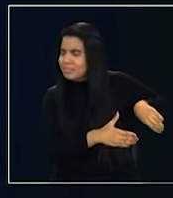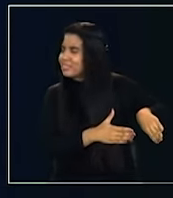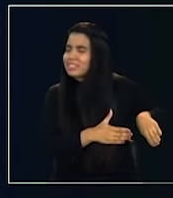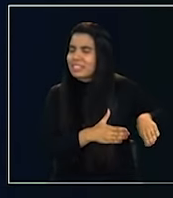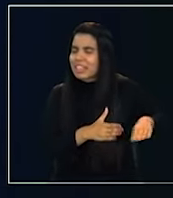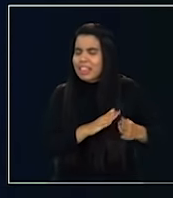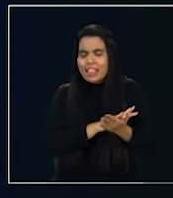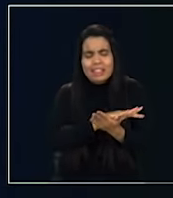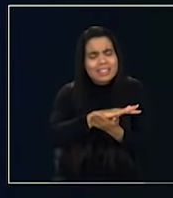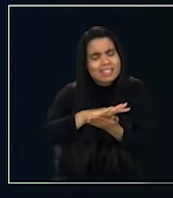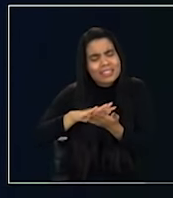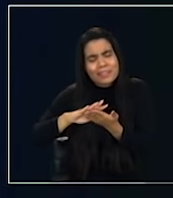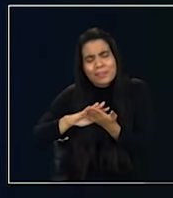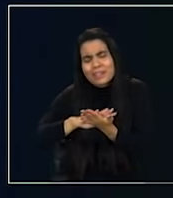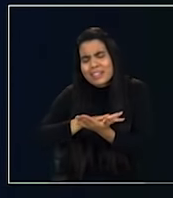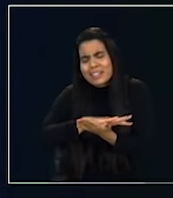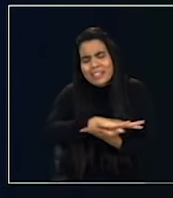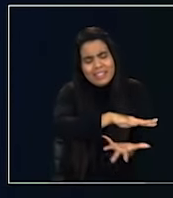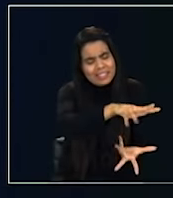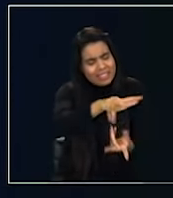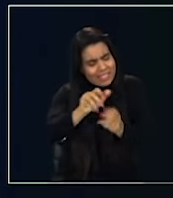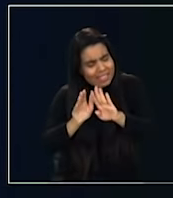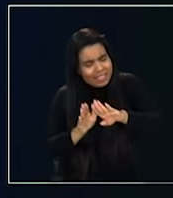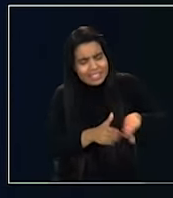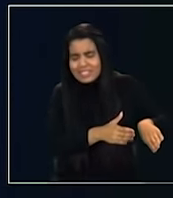mais. Nada